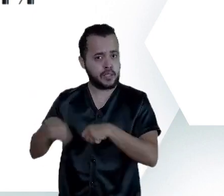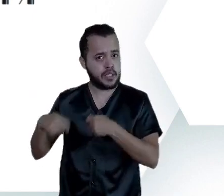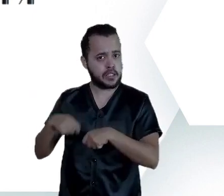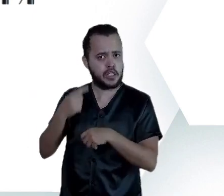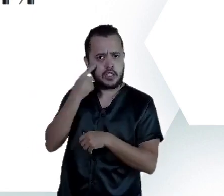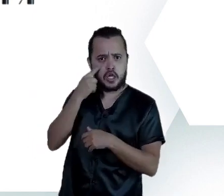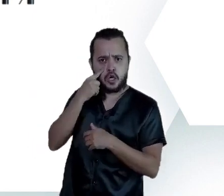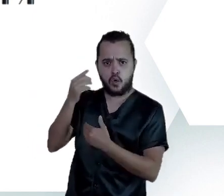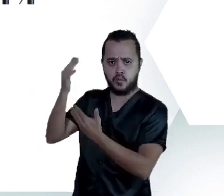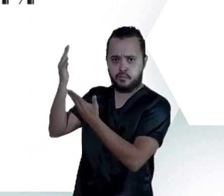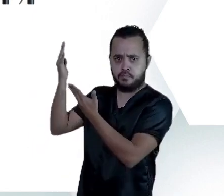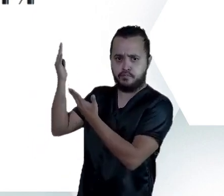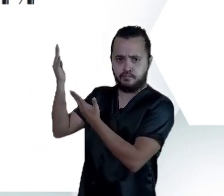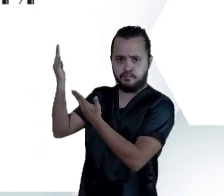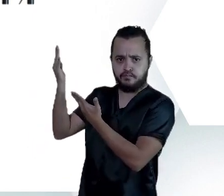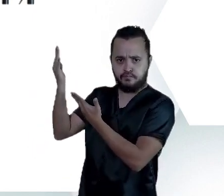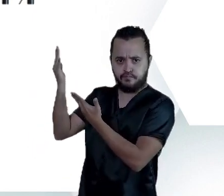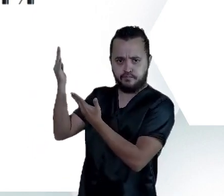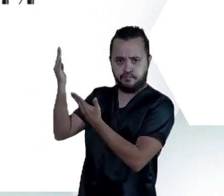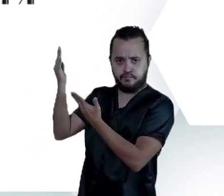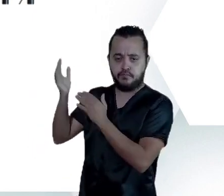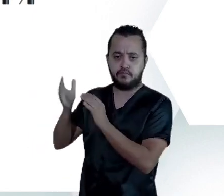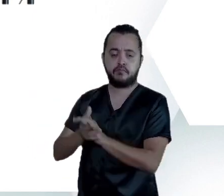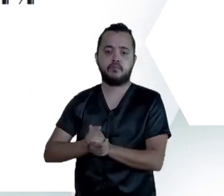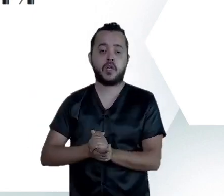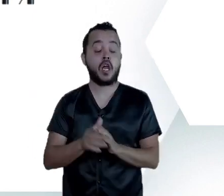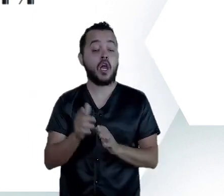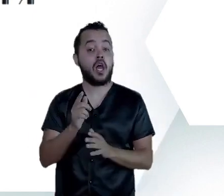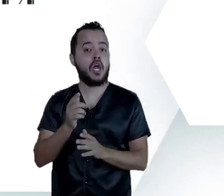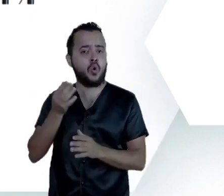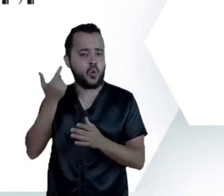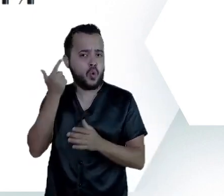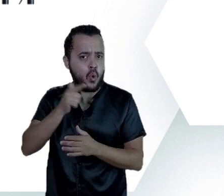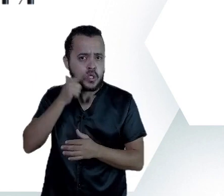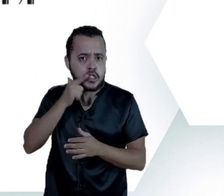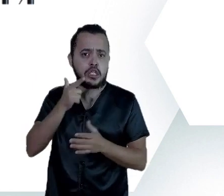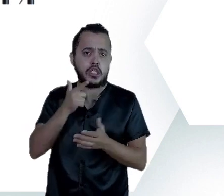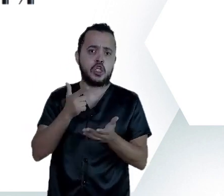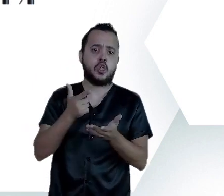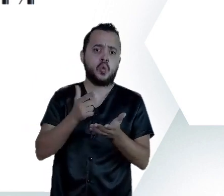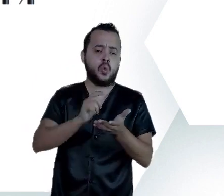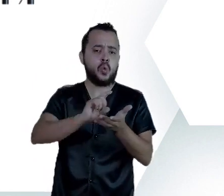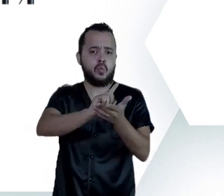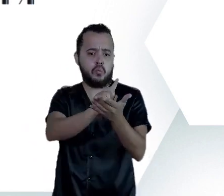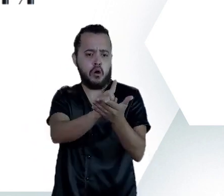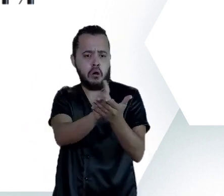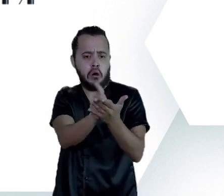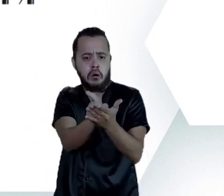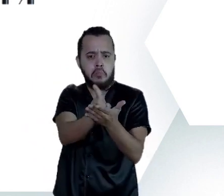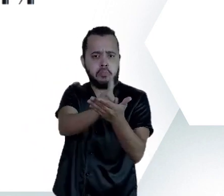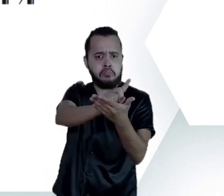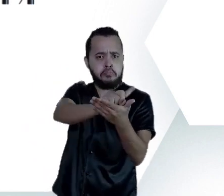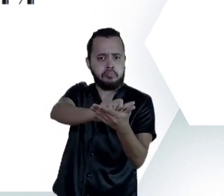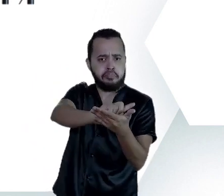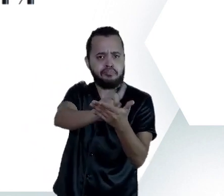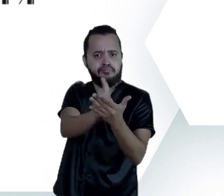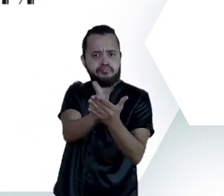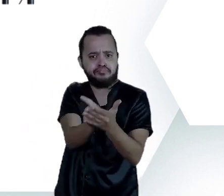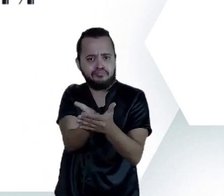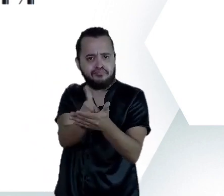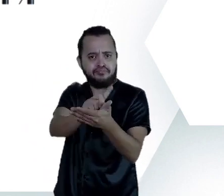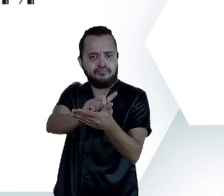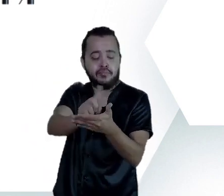esse daqui que está na minha mão. Ele tem configuração, né, vários tipos de configurações, que a gente consegue